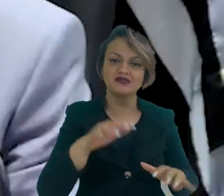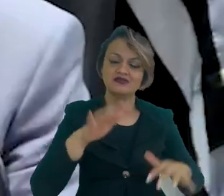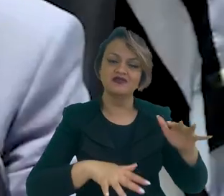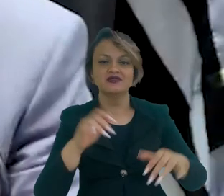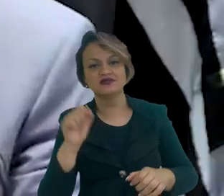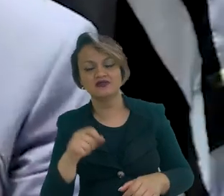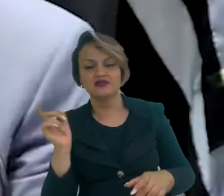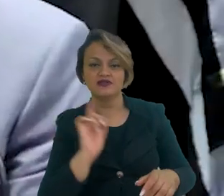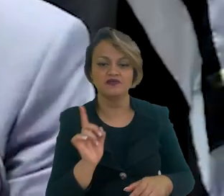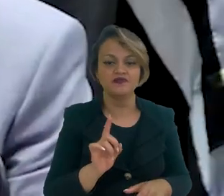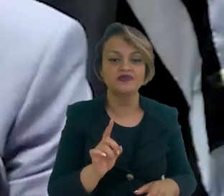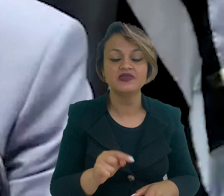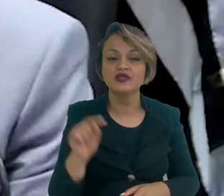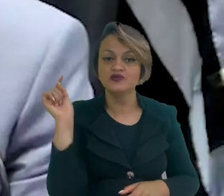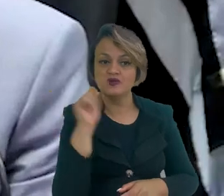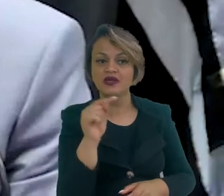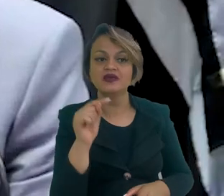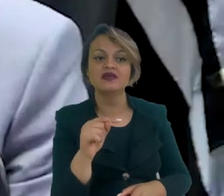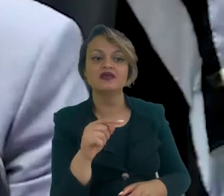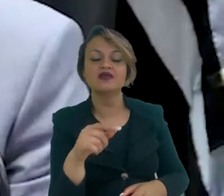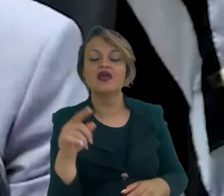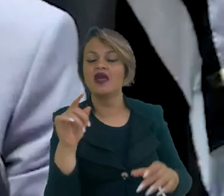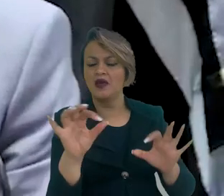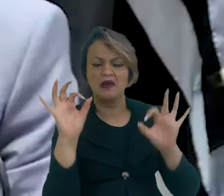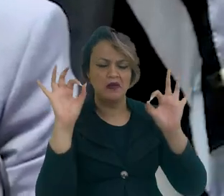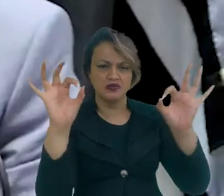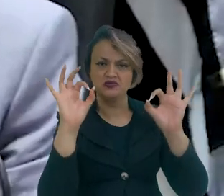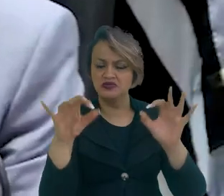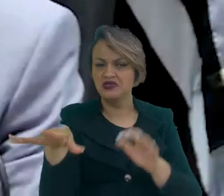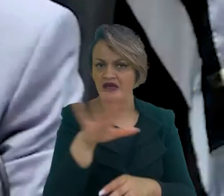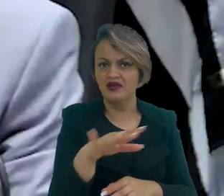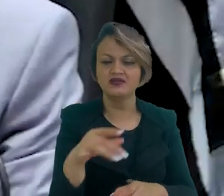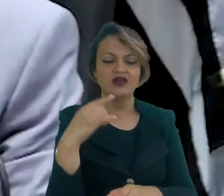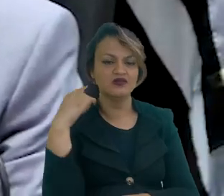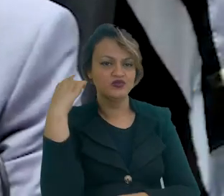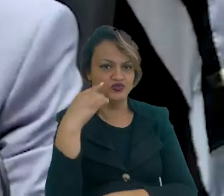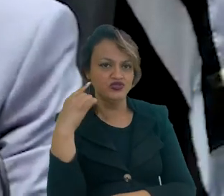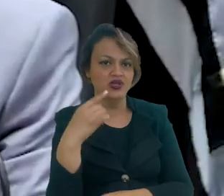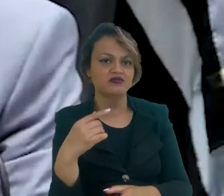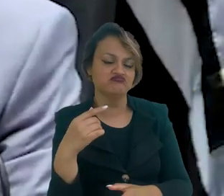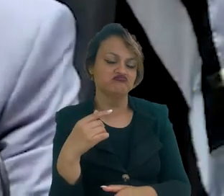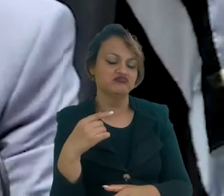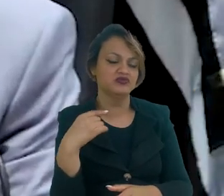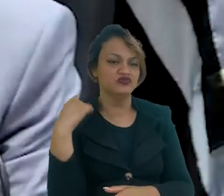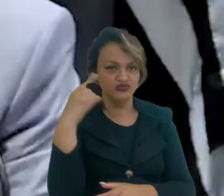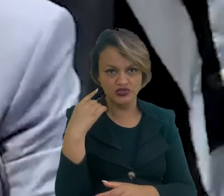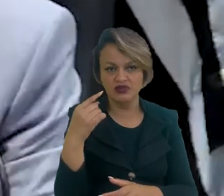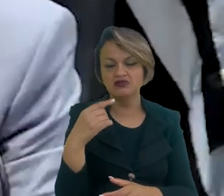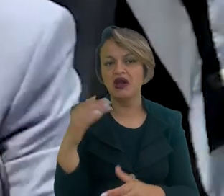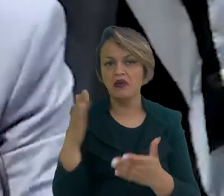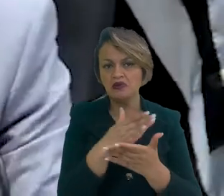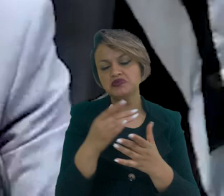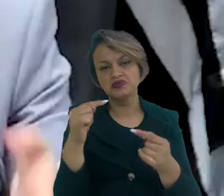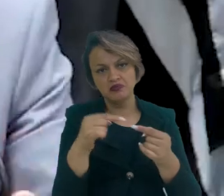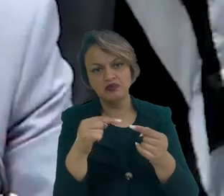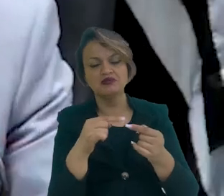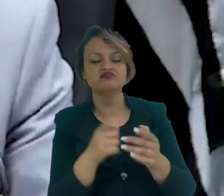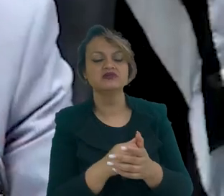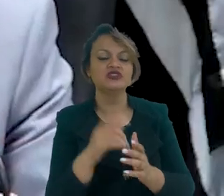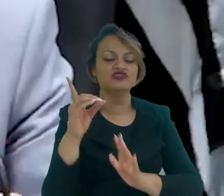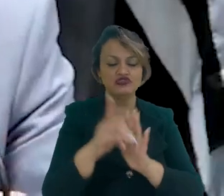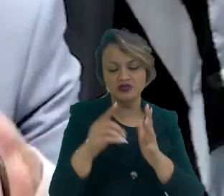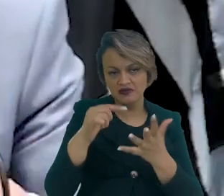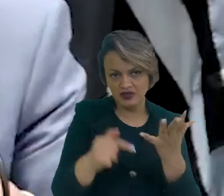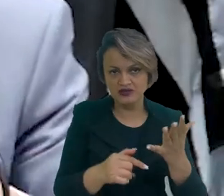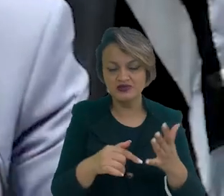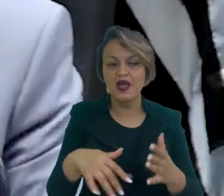por ficção vai ser a ficção é um é um instrumental excepcional do direito em alguns casos se